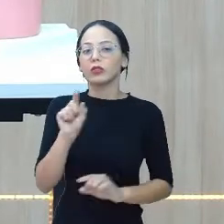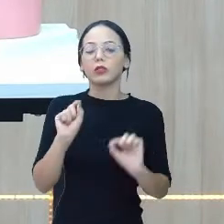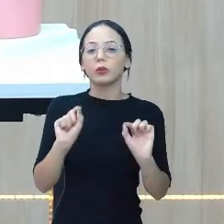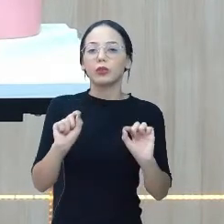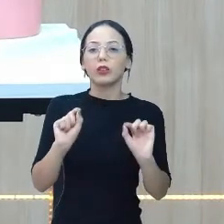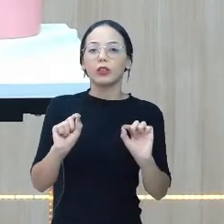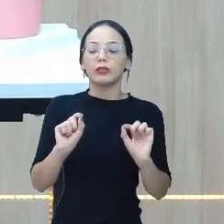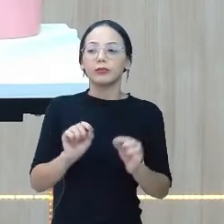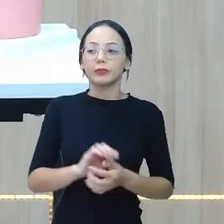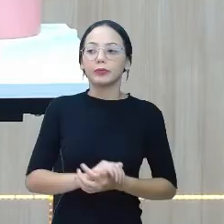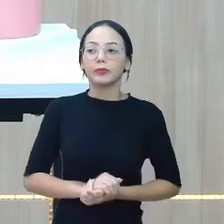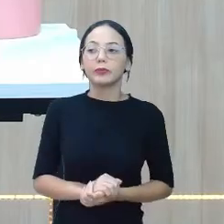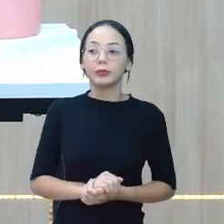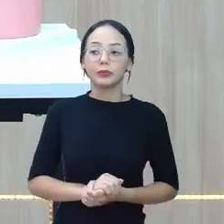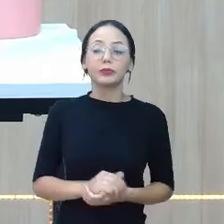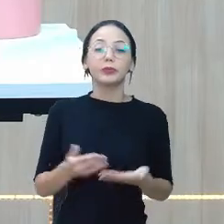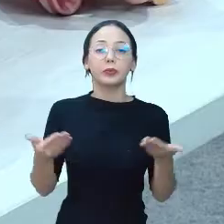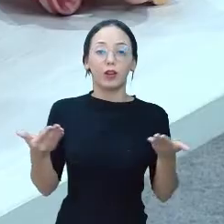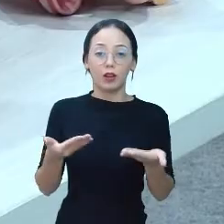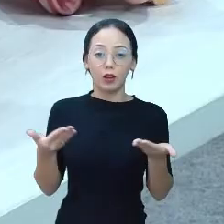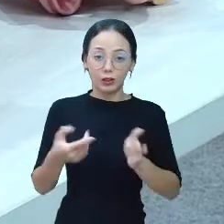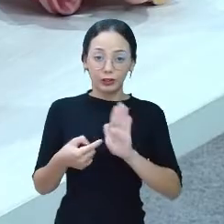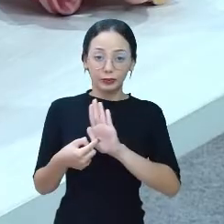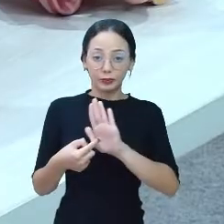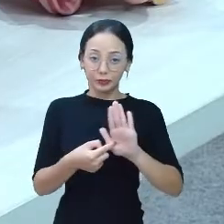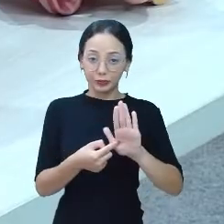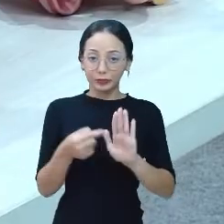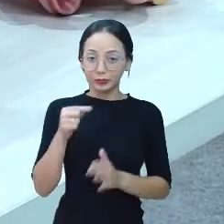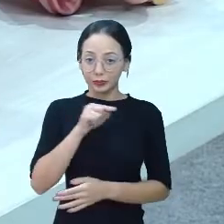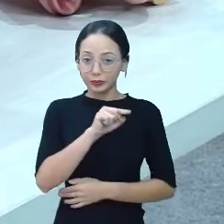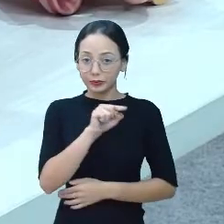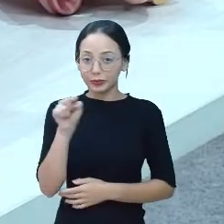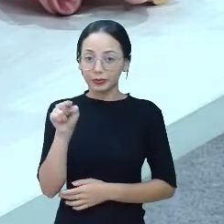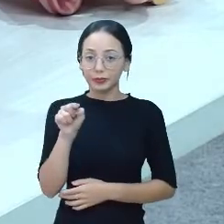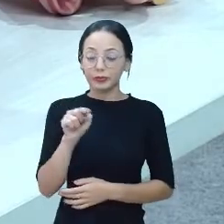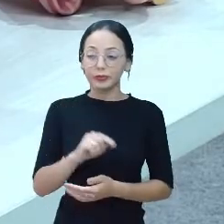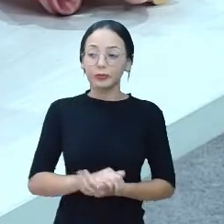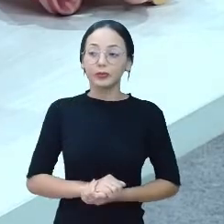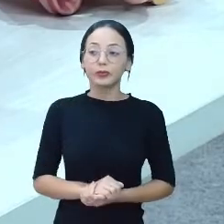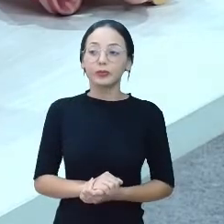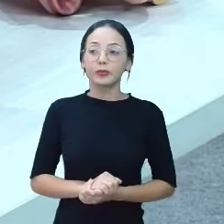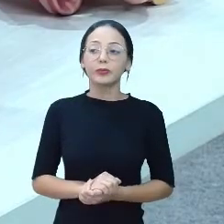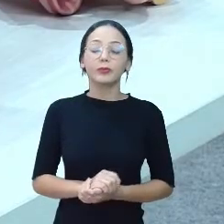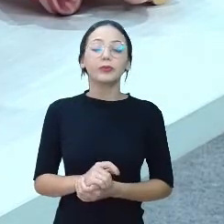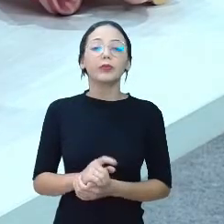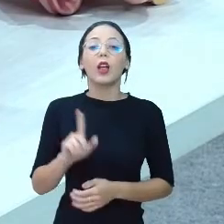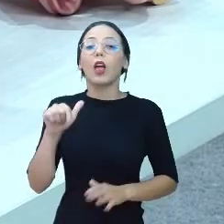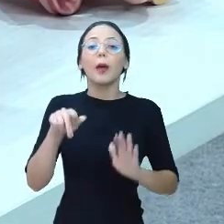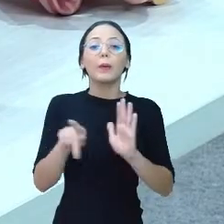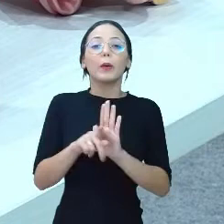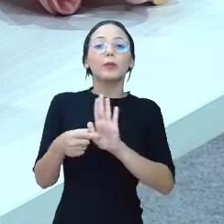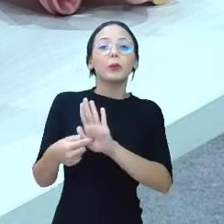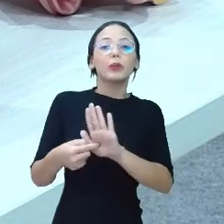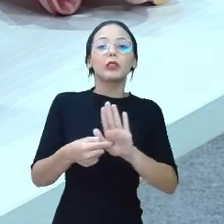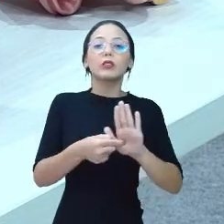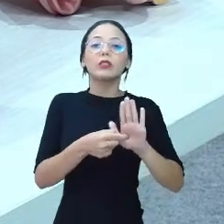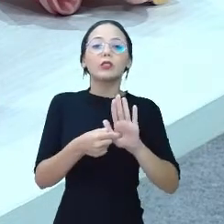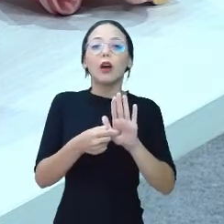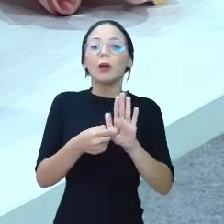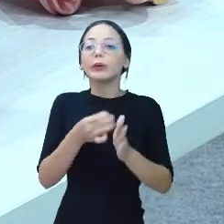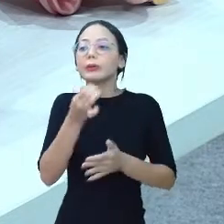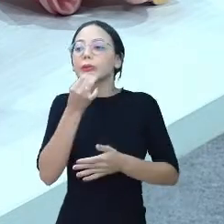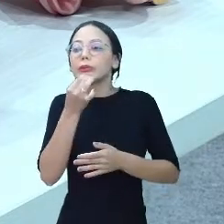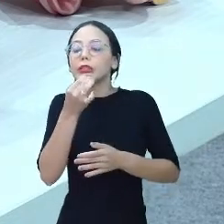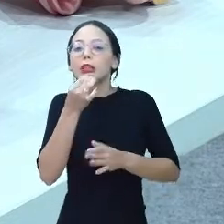né? Essa peça que eu vou mostrar agora, ela tanto vem apresentar para a gente a questão